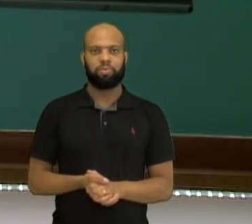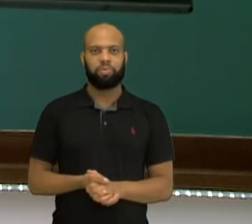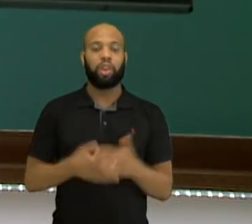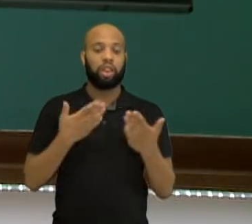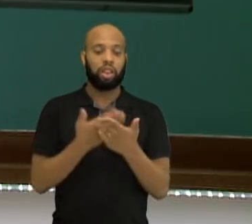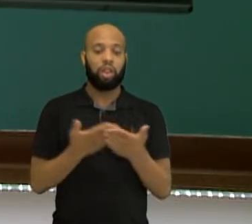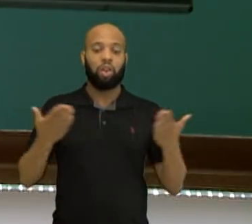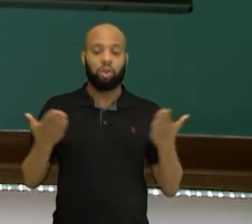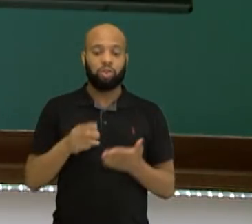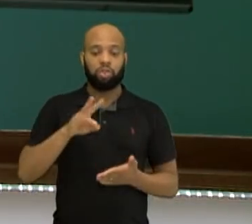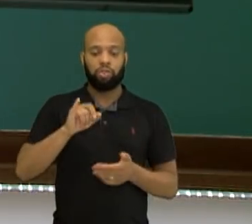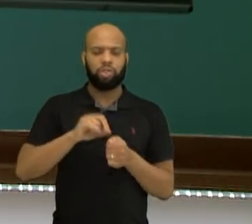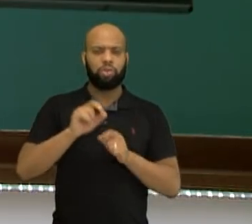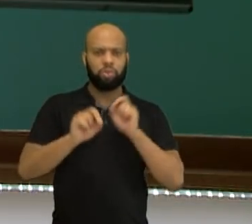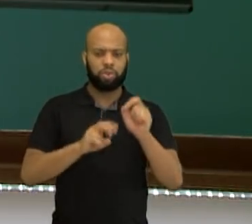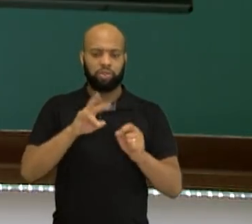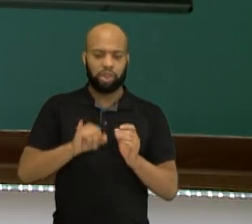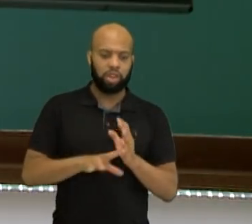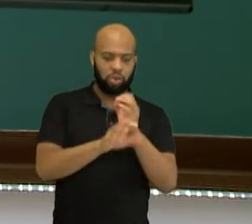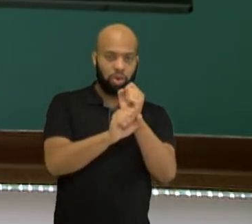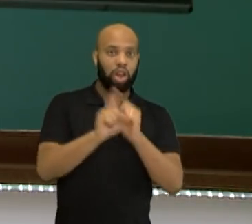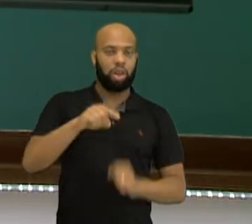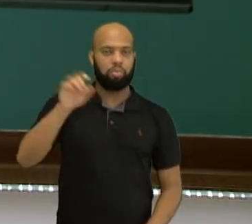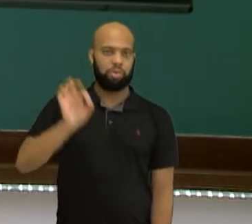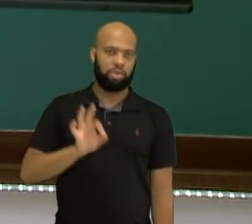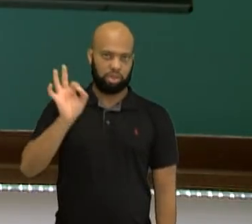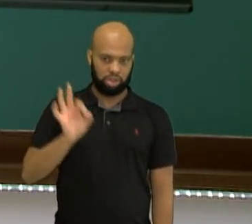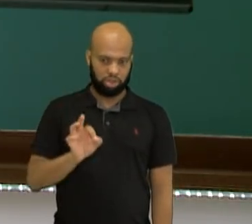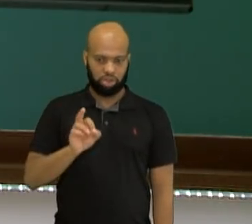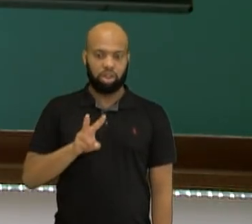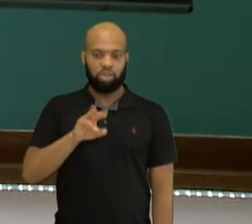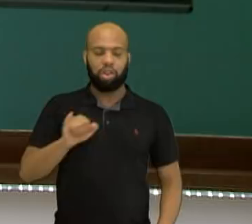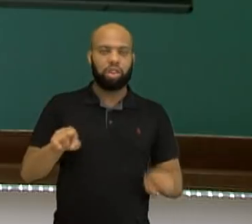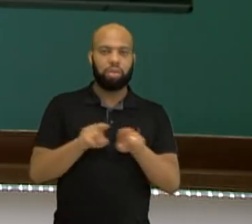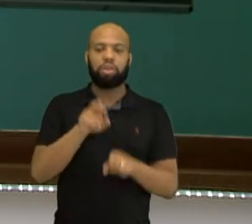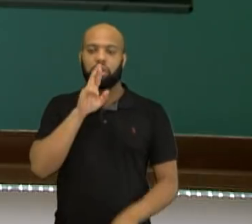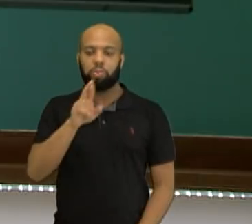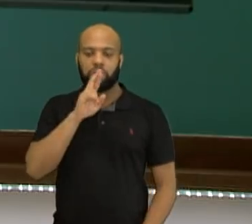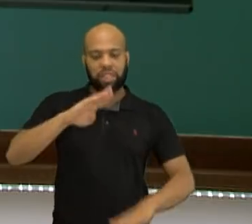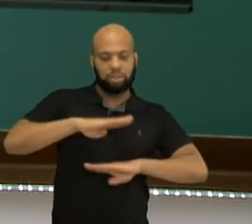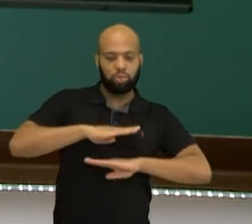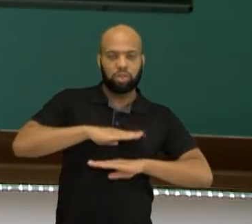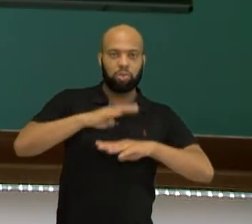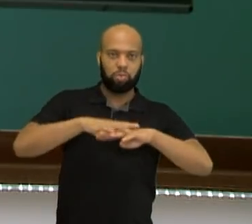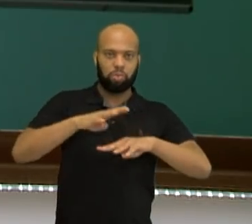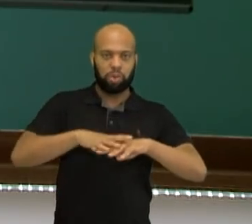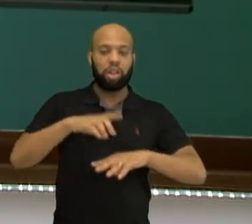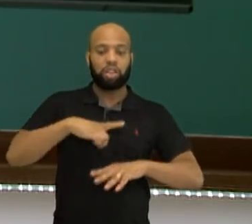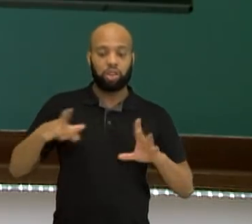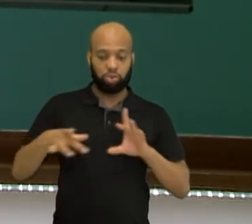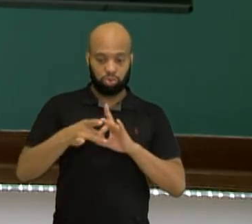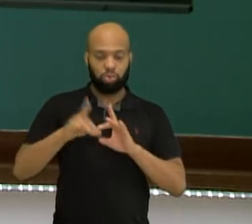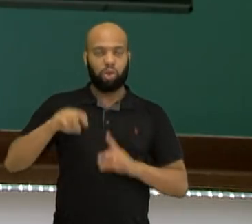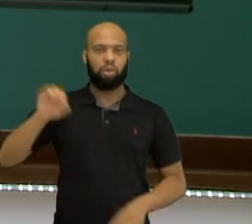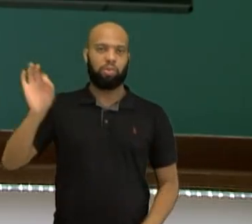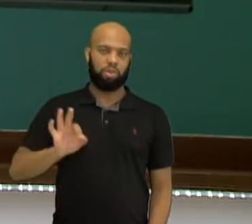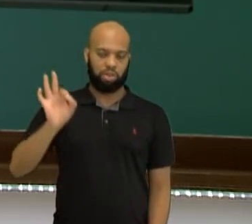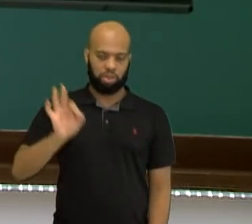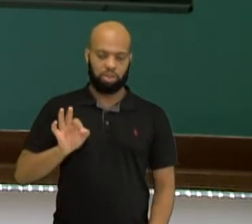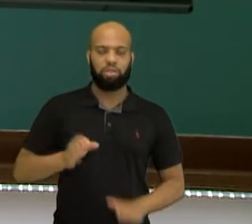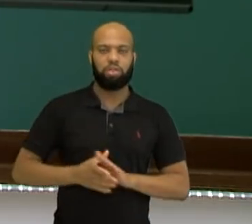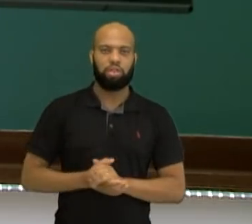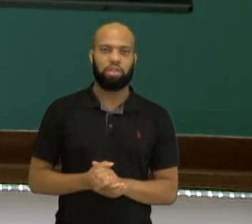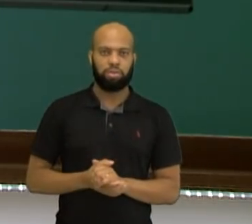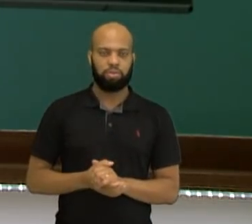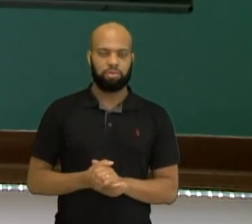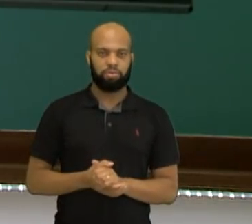Nessa aula nós vamos fazer o seguinte, nós vamos calcular porcentagem e nós vamos resolver problemas envolvendo porcentagem, tá bom? Então vamos ver o que